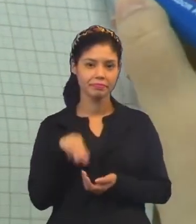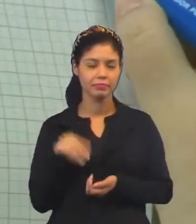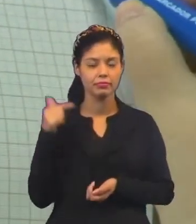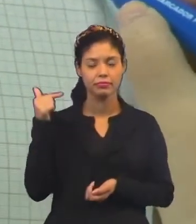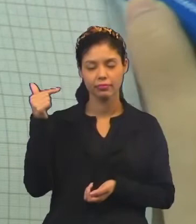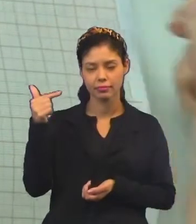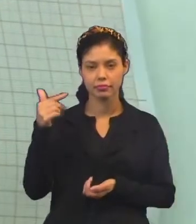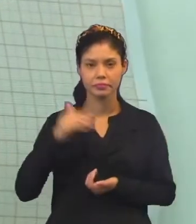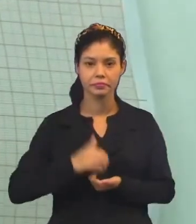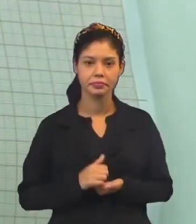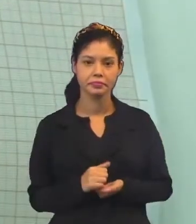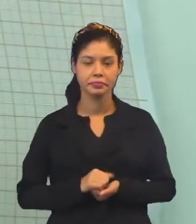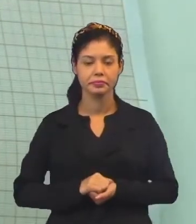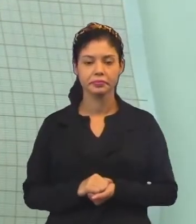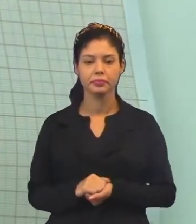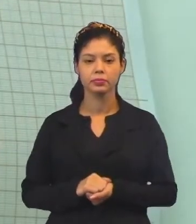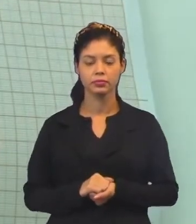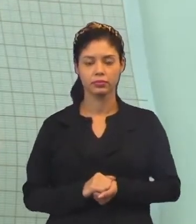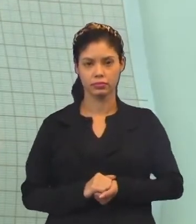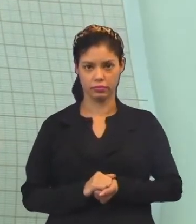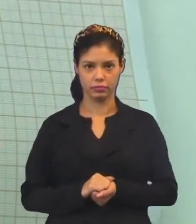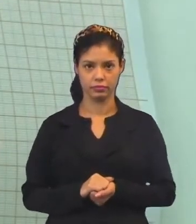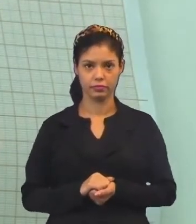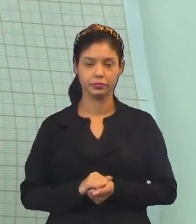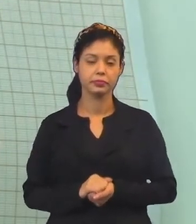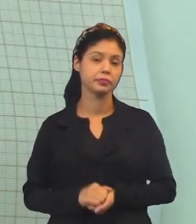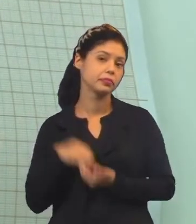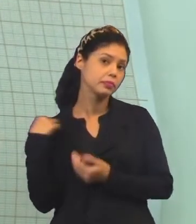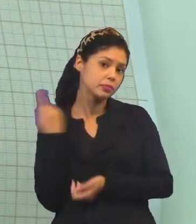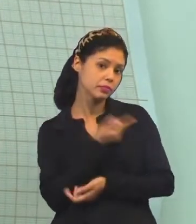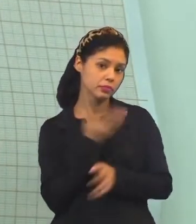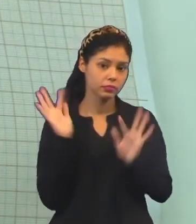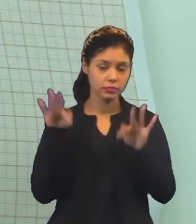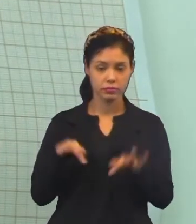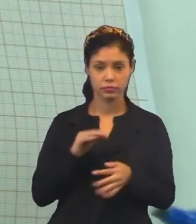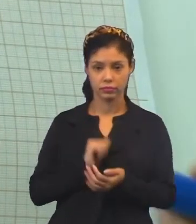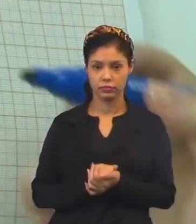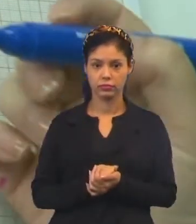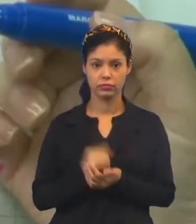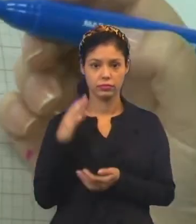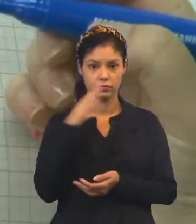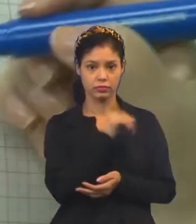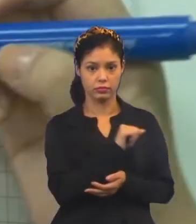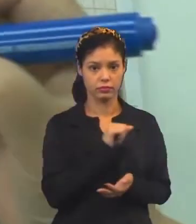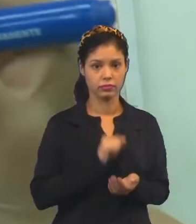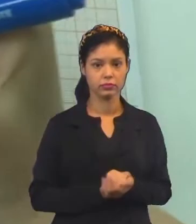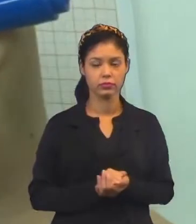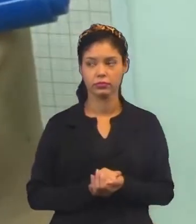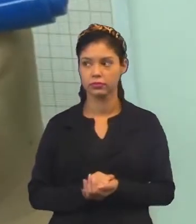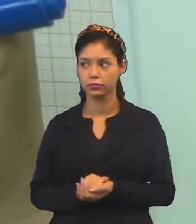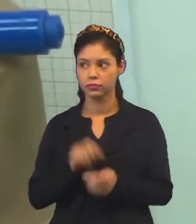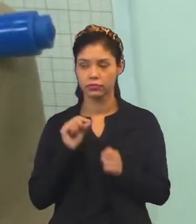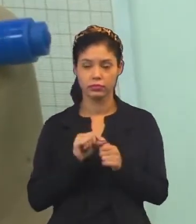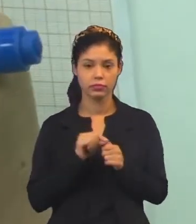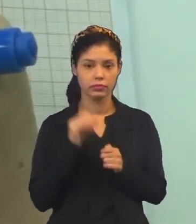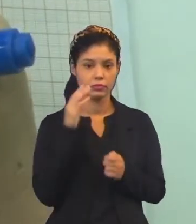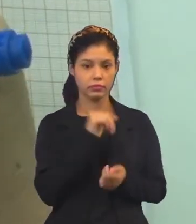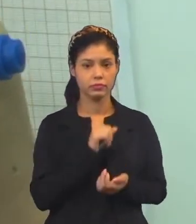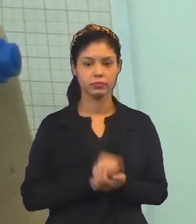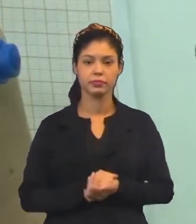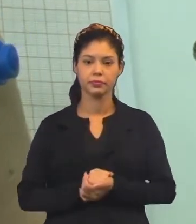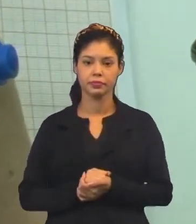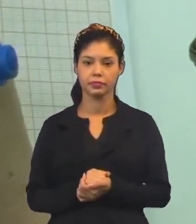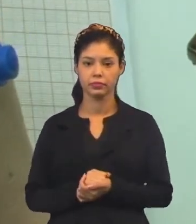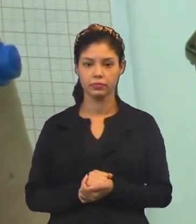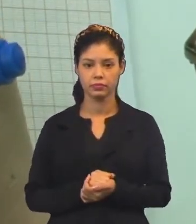9 metros quadrados, né? Pra gente finalizar, vamos rapidinho nessa florzinha aqui. Vamos